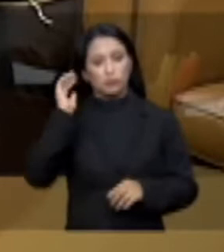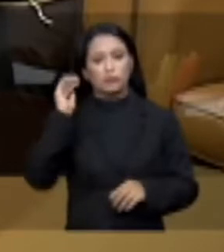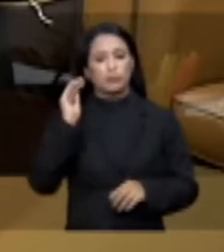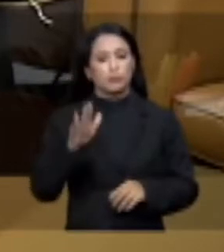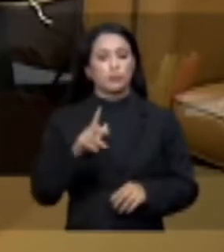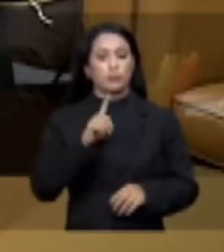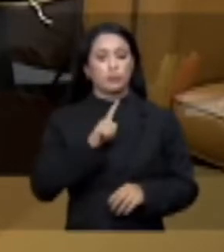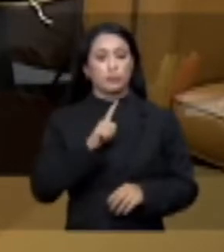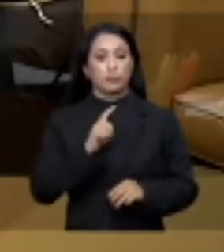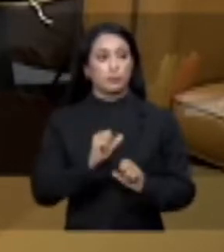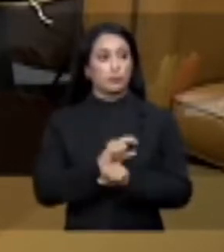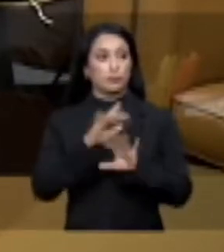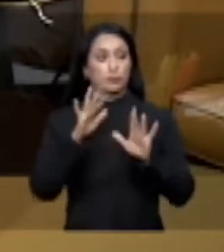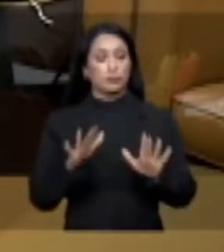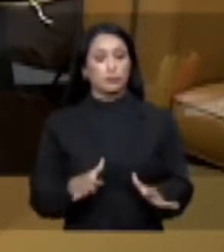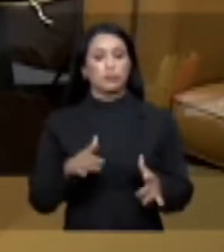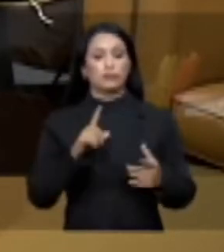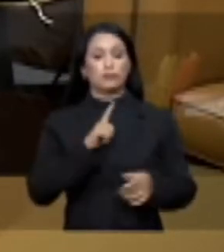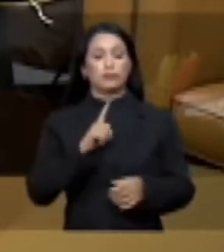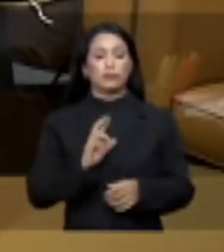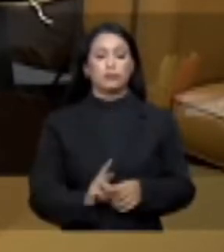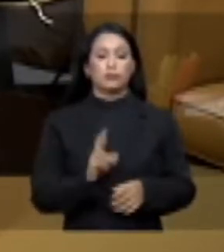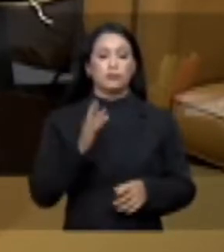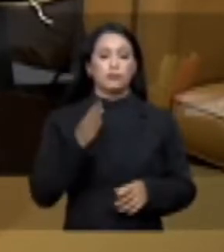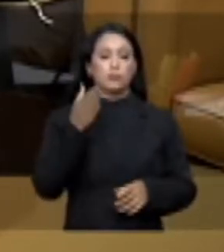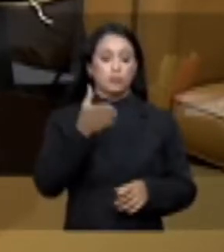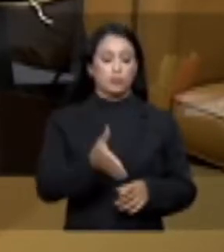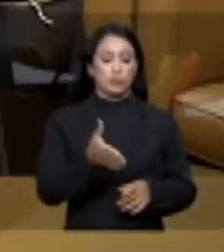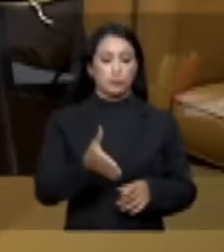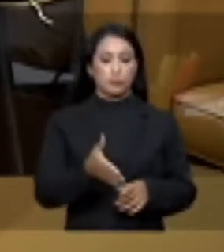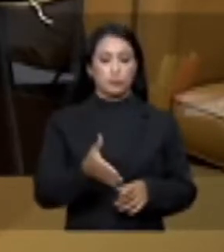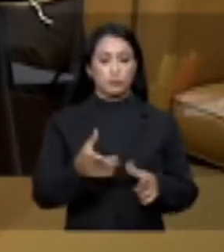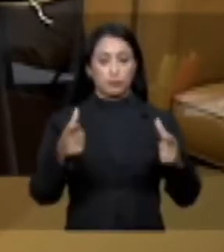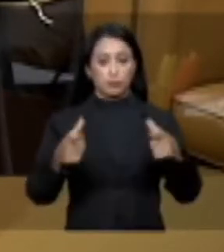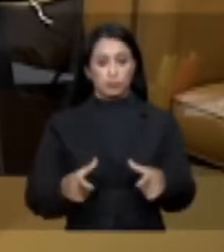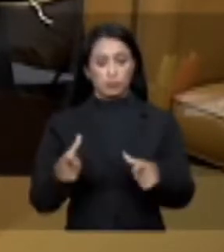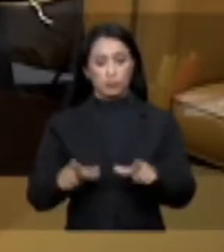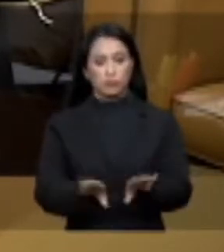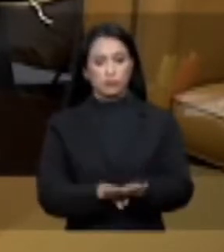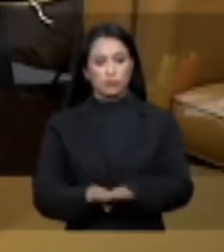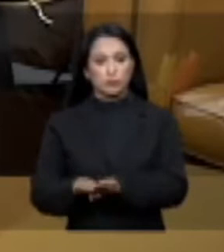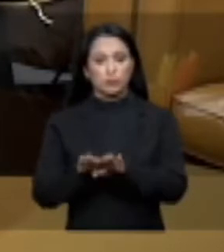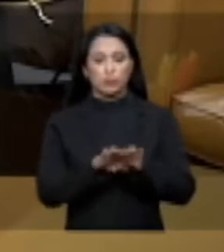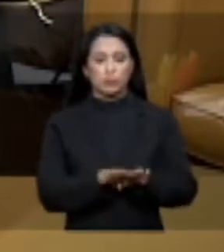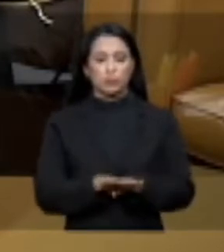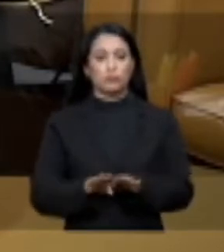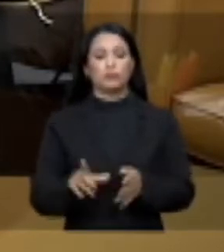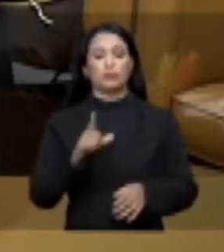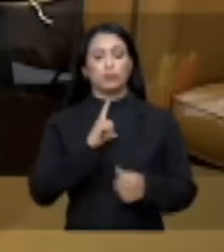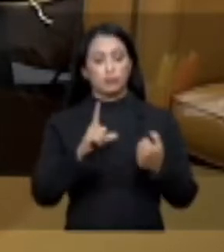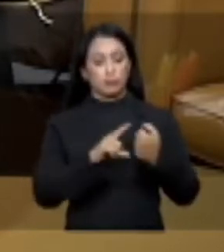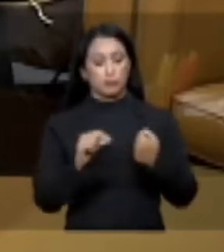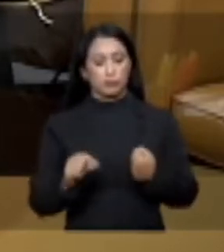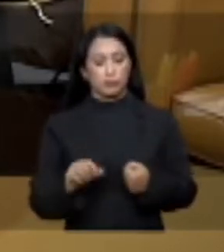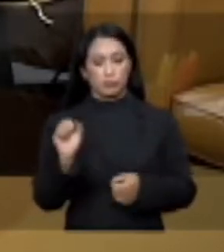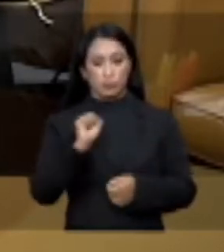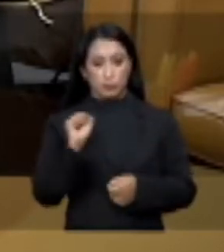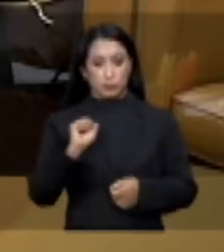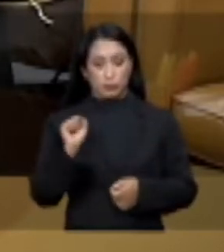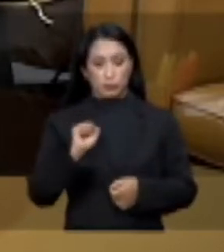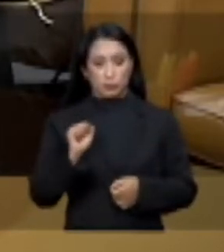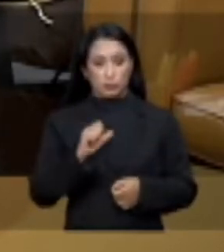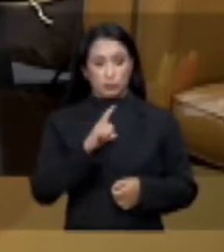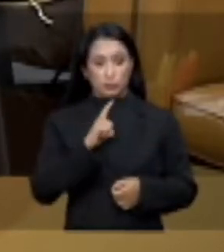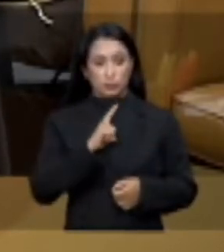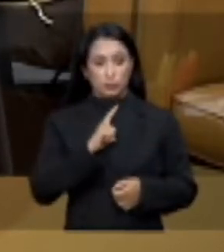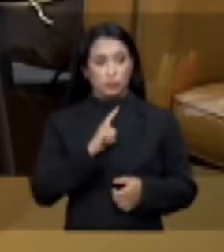claras as definições de interesse local e de interesse comum. Como prevê o seu artigo 8º, a